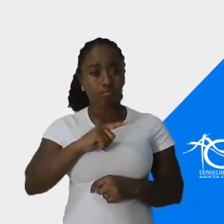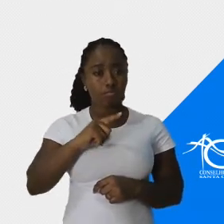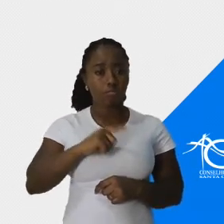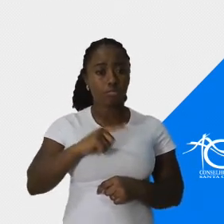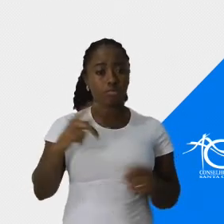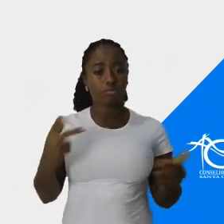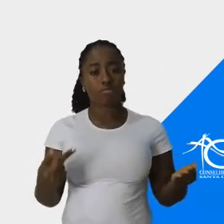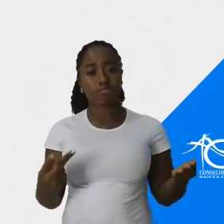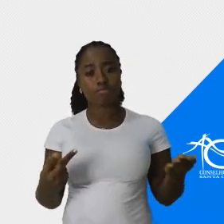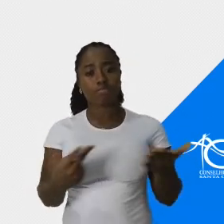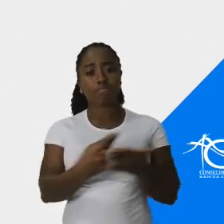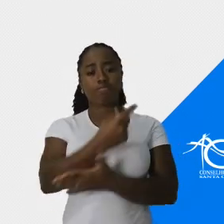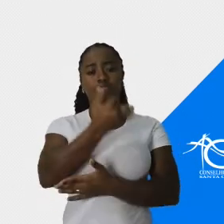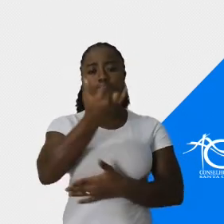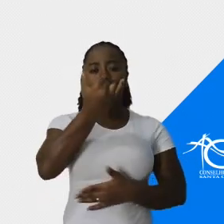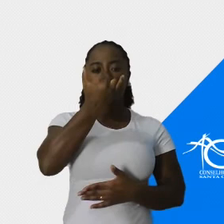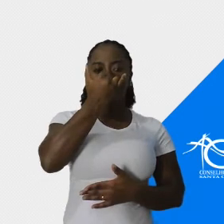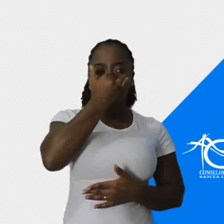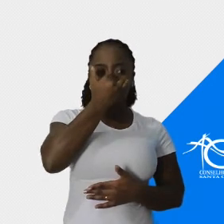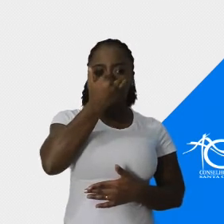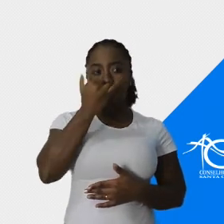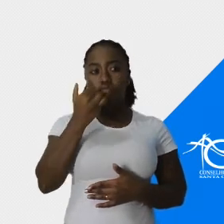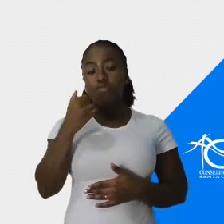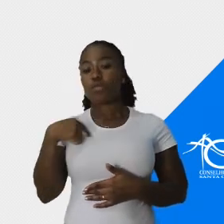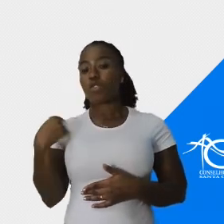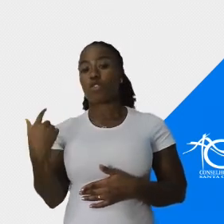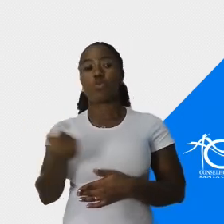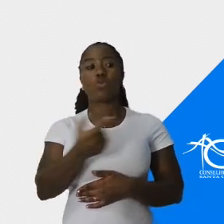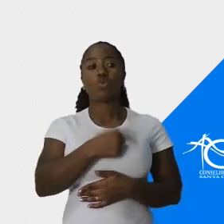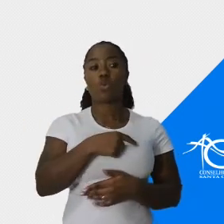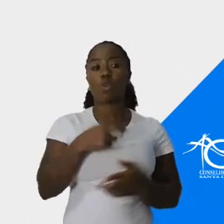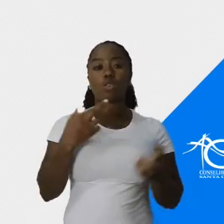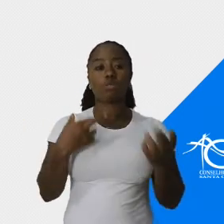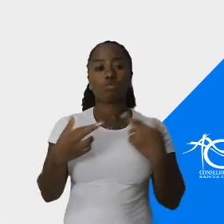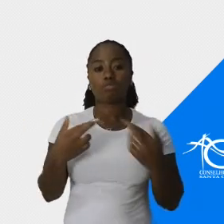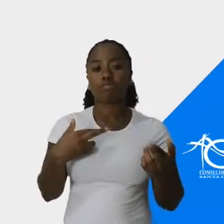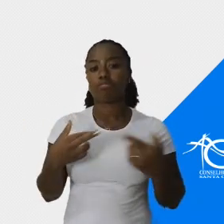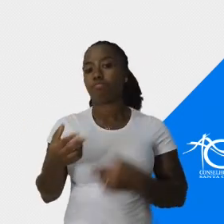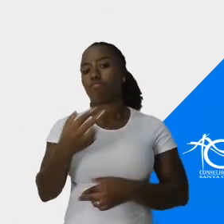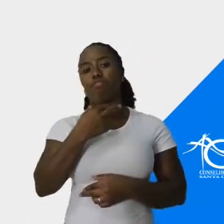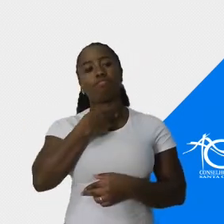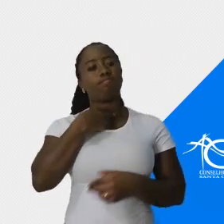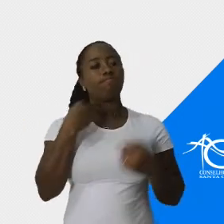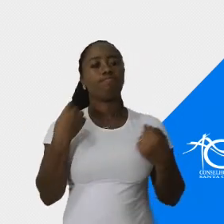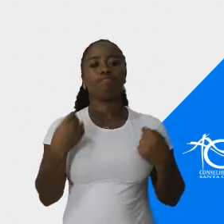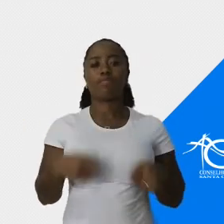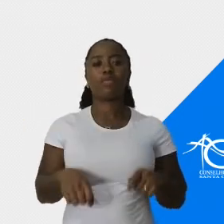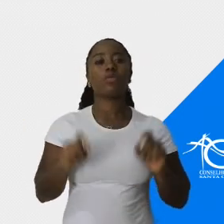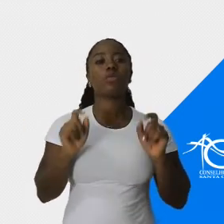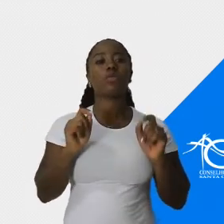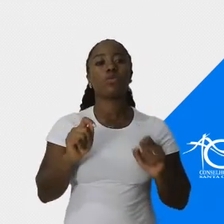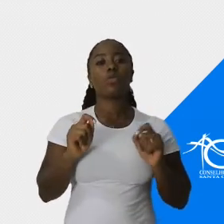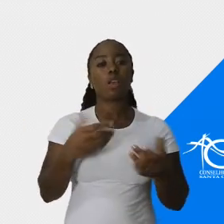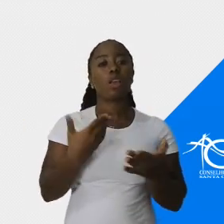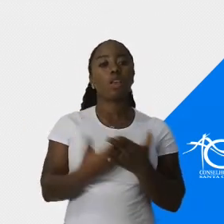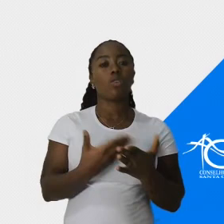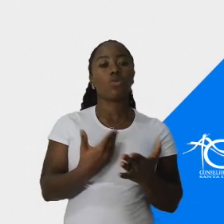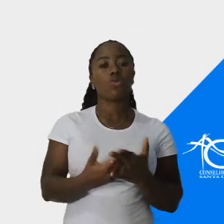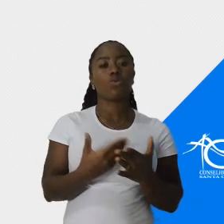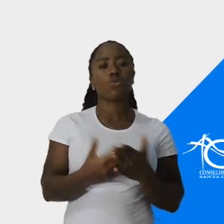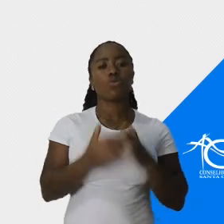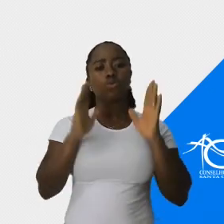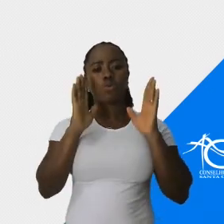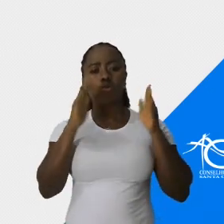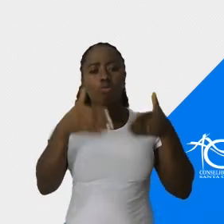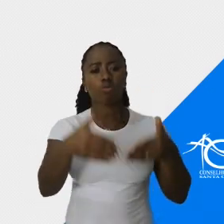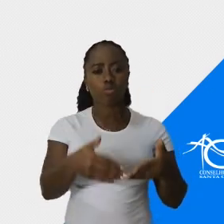posso presumir essa relação. Eu preciso estudar a associação, a correlação entre esses eventos de forma específica, que a gente chama de behavior set. E,